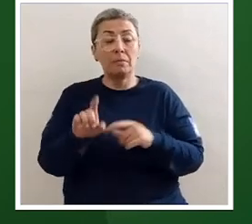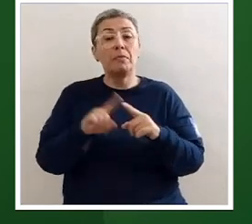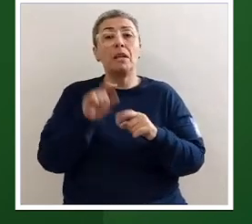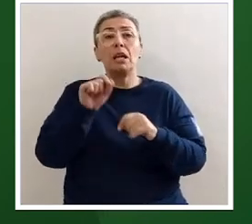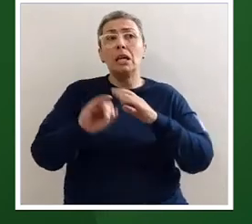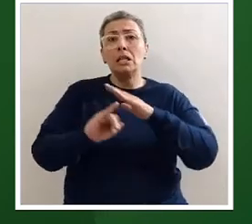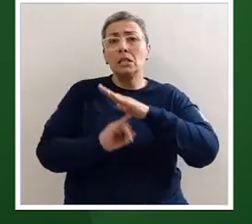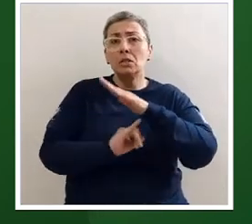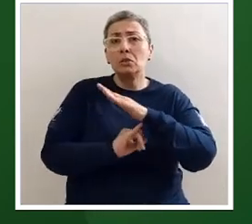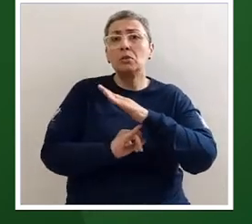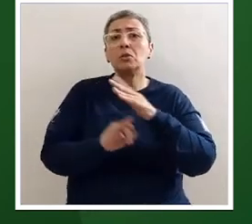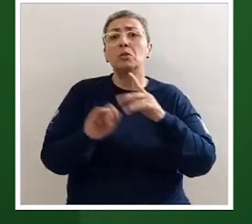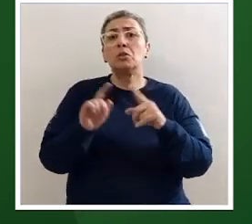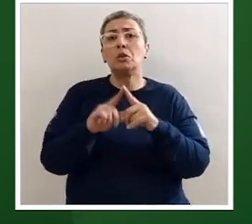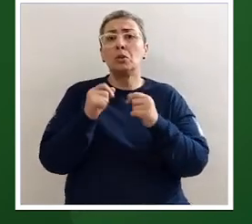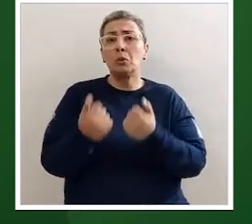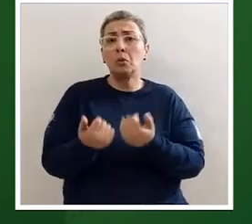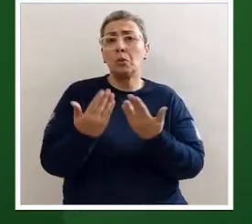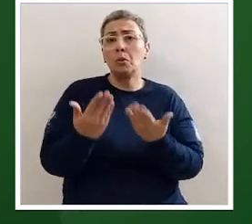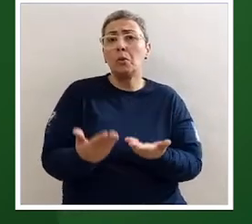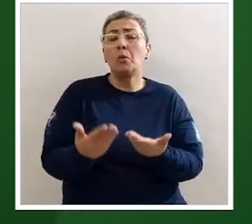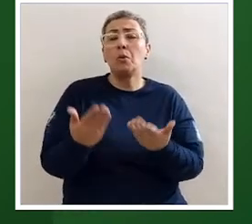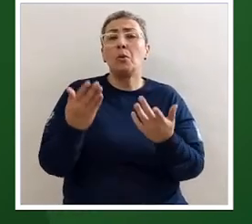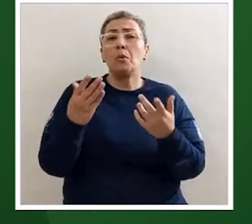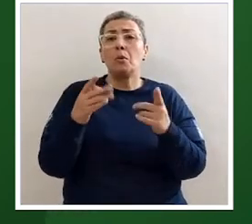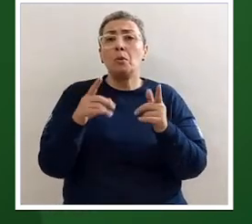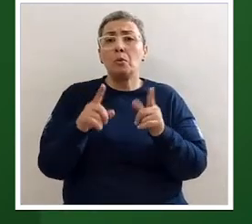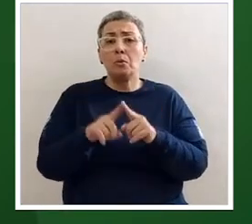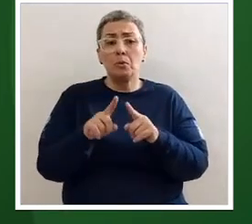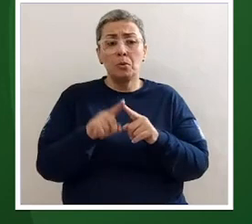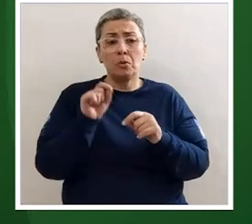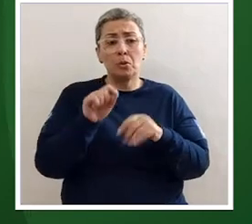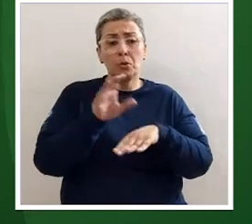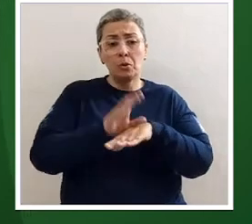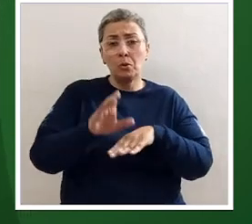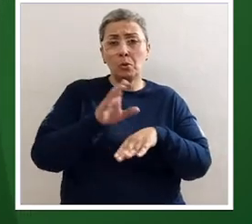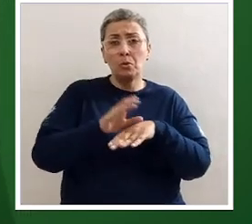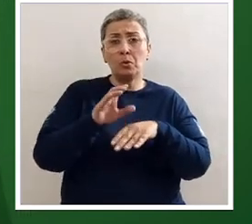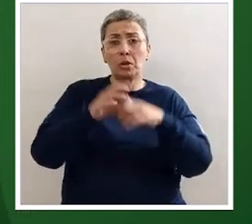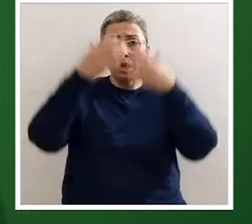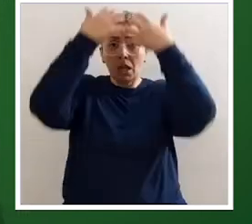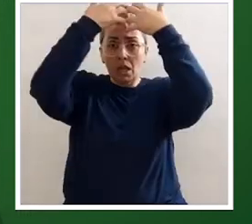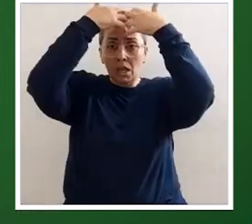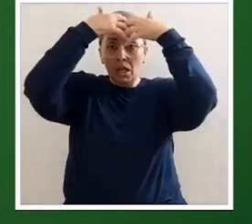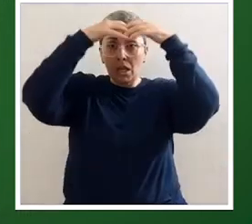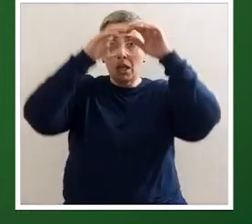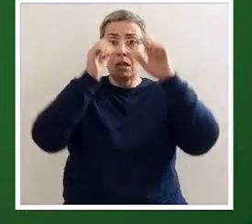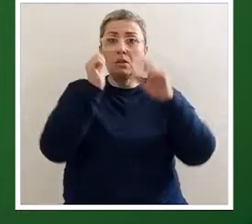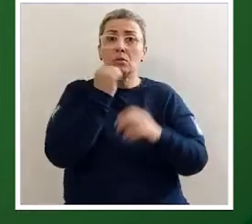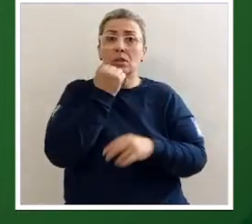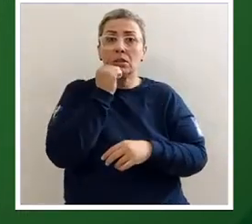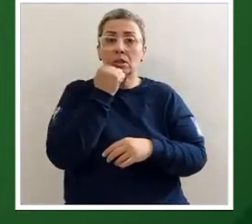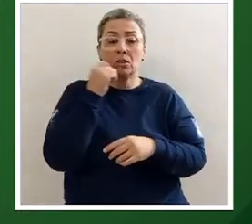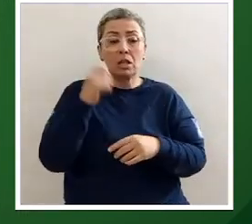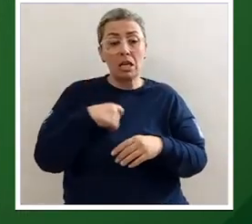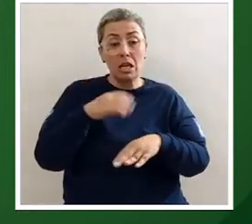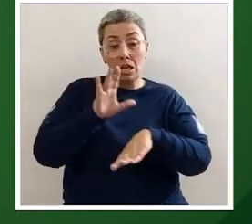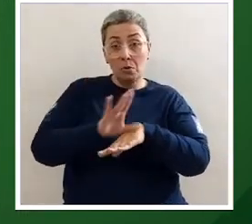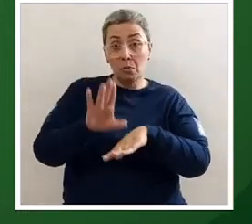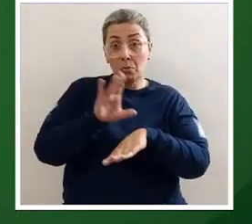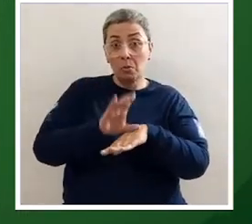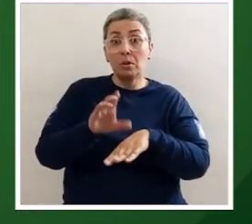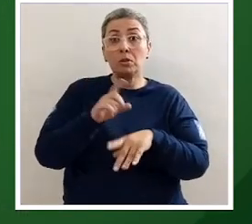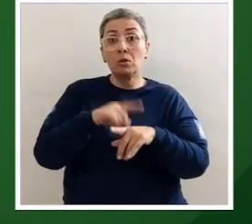esse Instituto então forneceu para gente um curso de neurociência esse curso